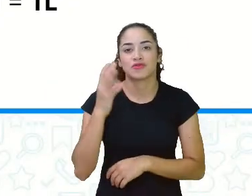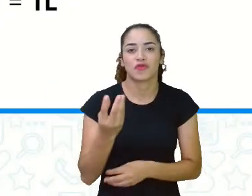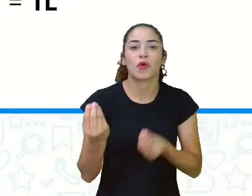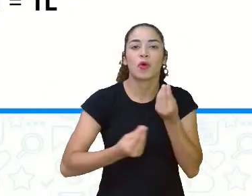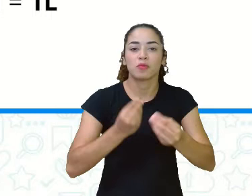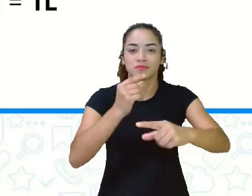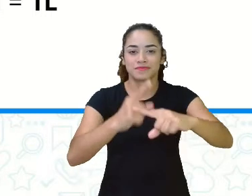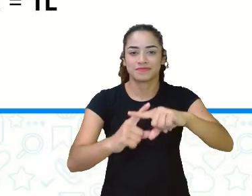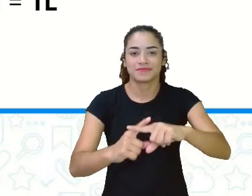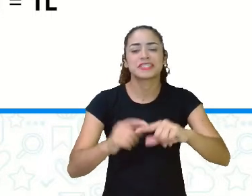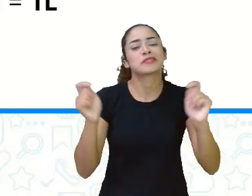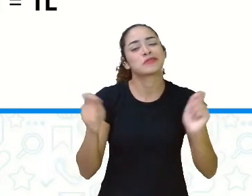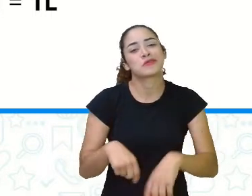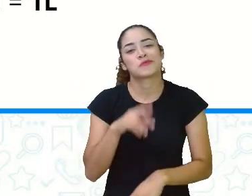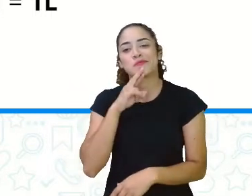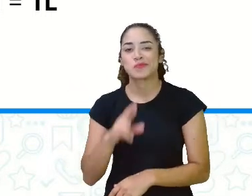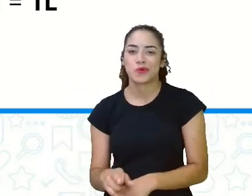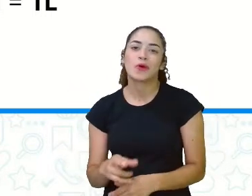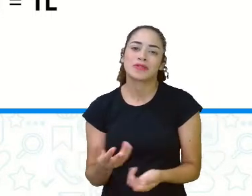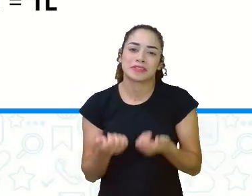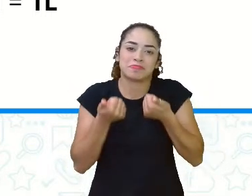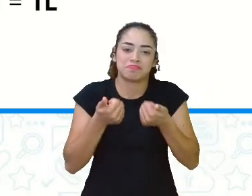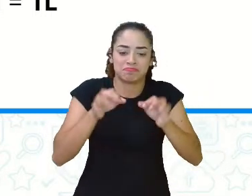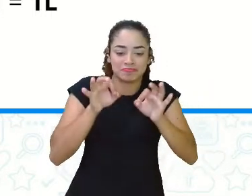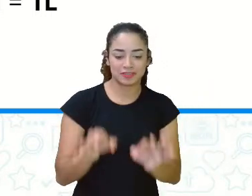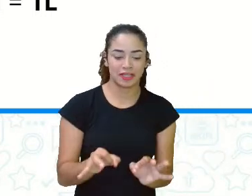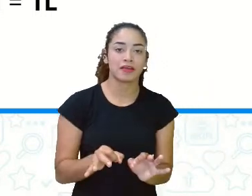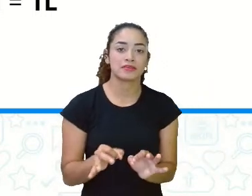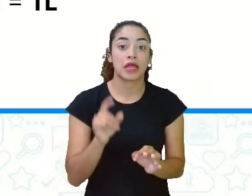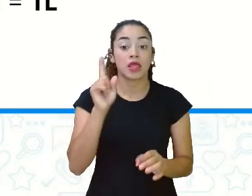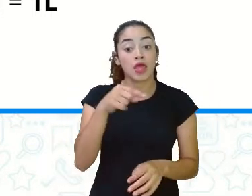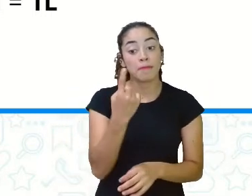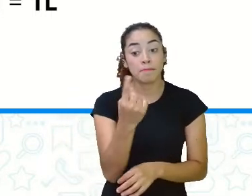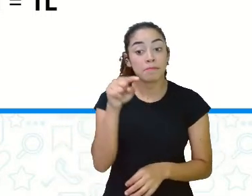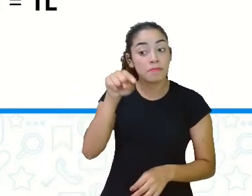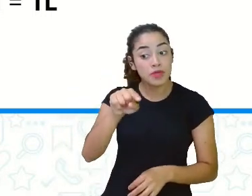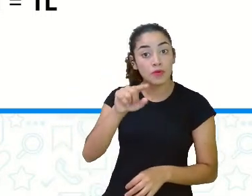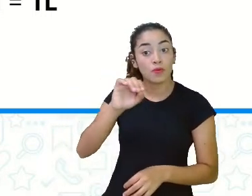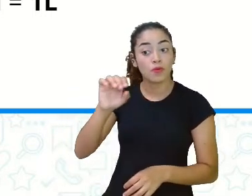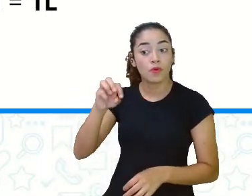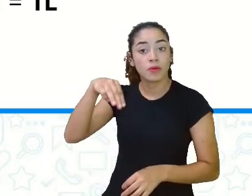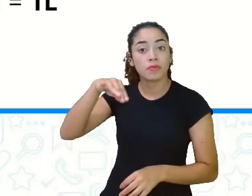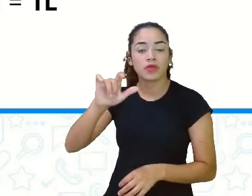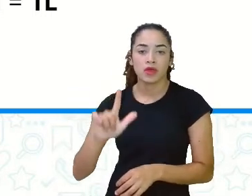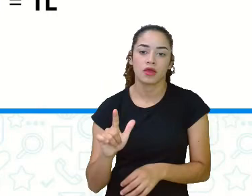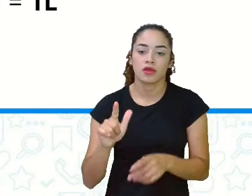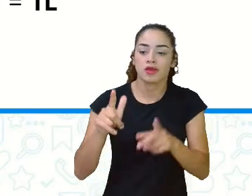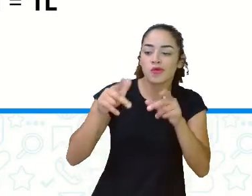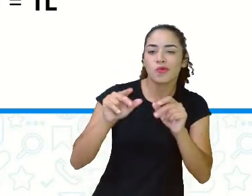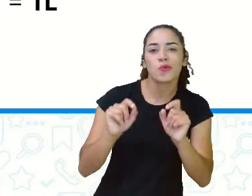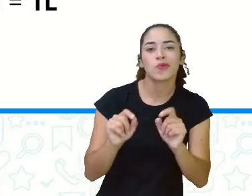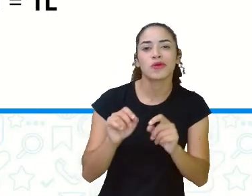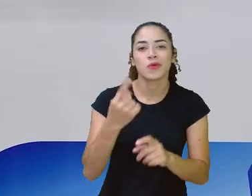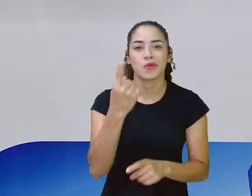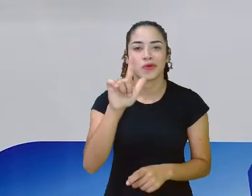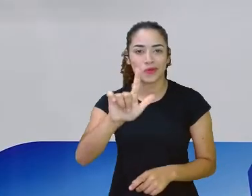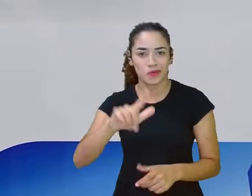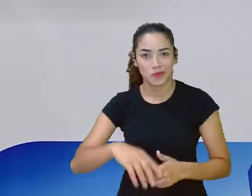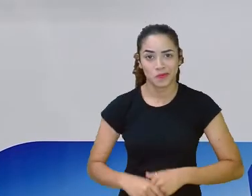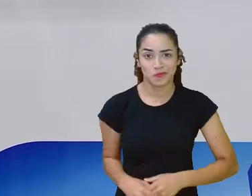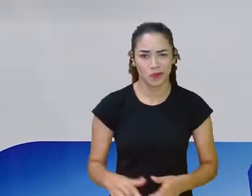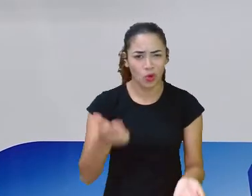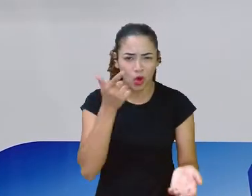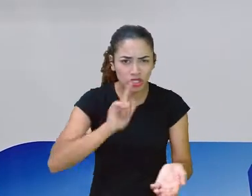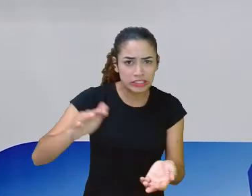chegar exatamente aí ao resultado, 1000 ml, que é o mesmo que 1 litro.